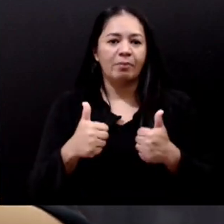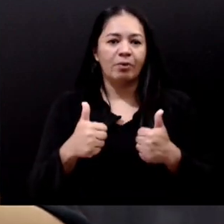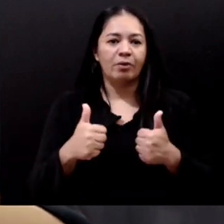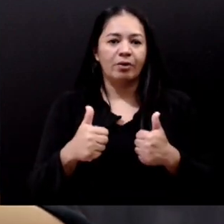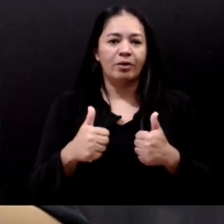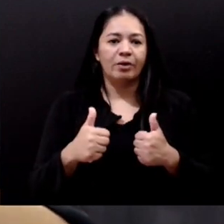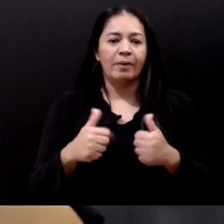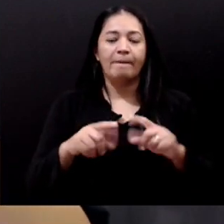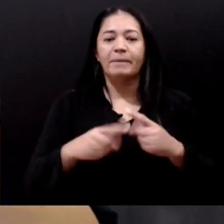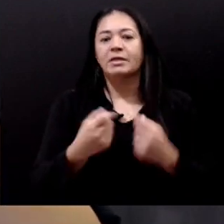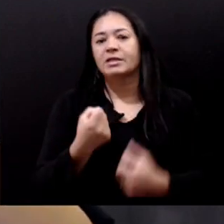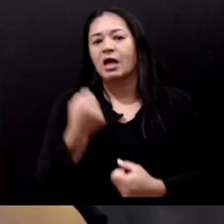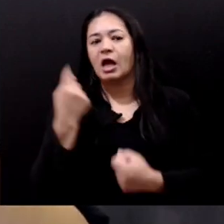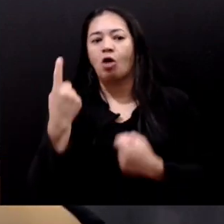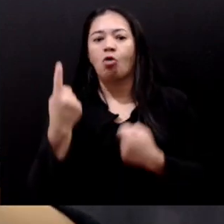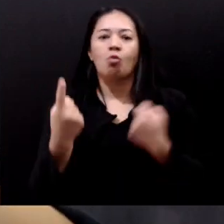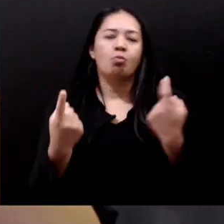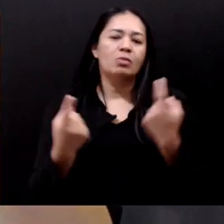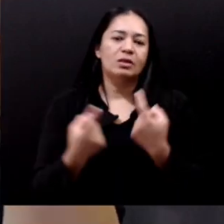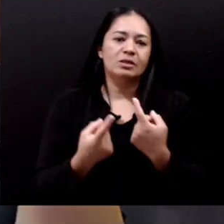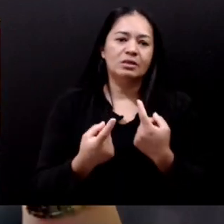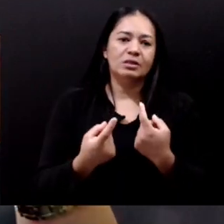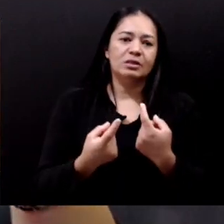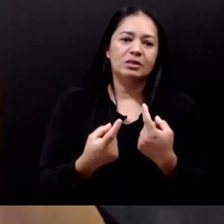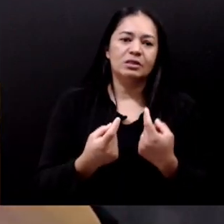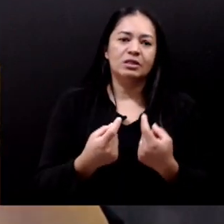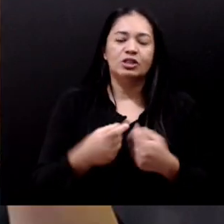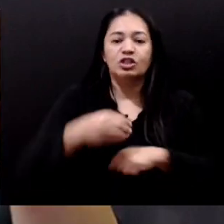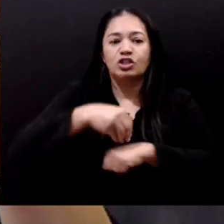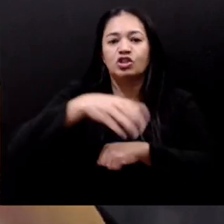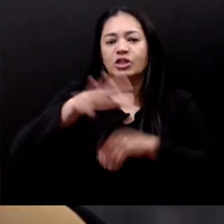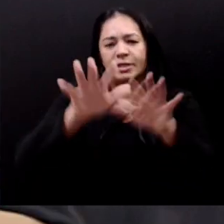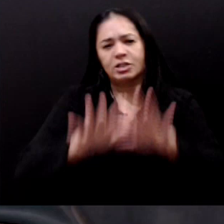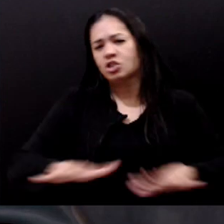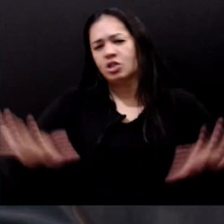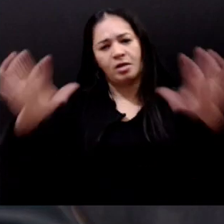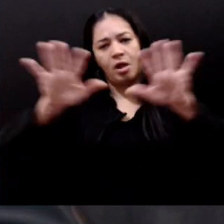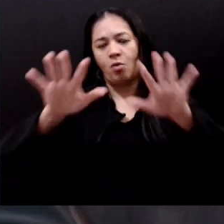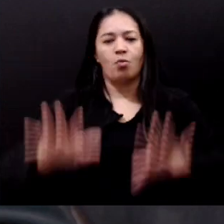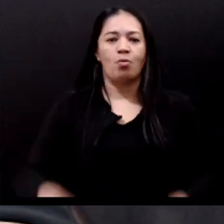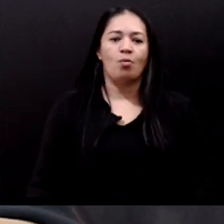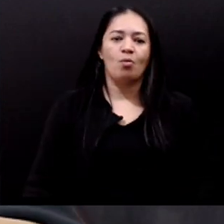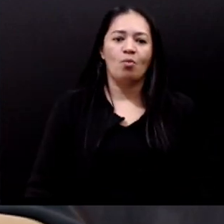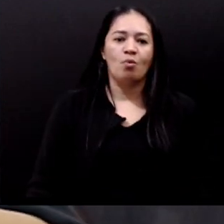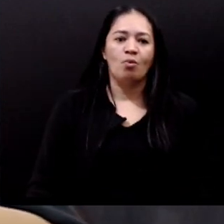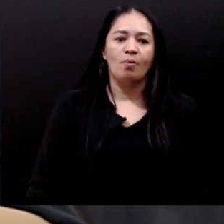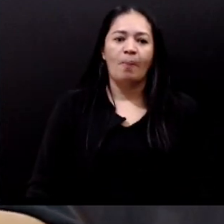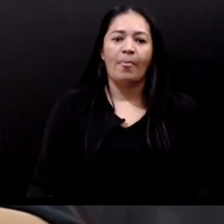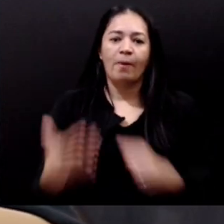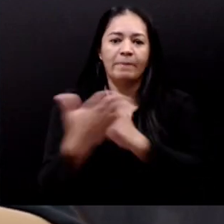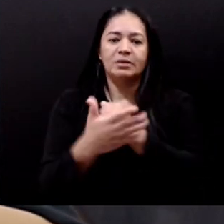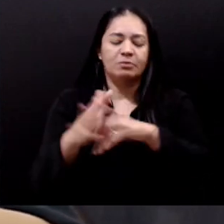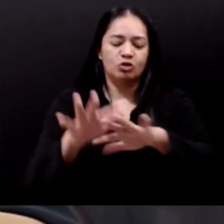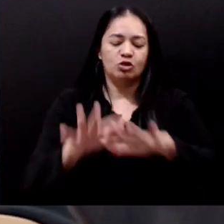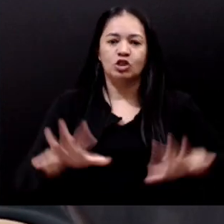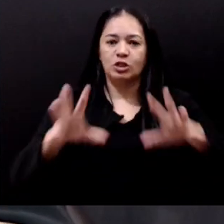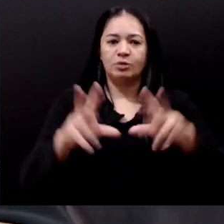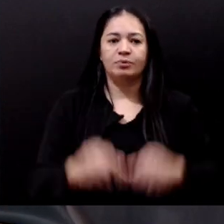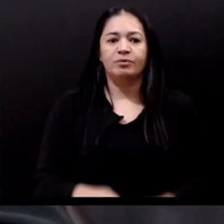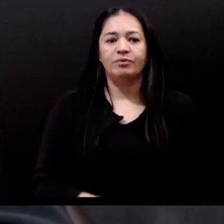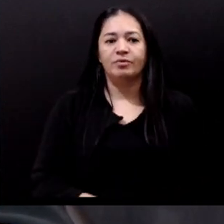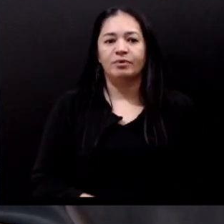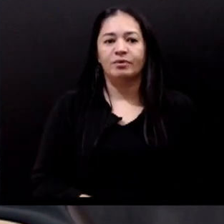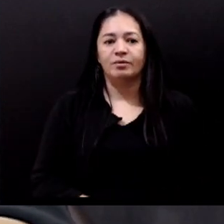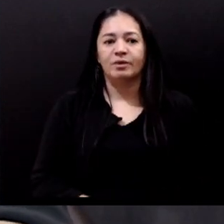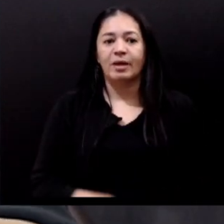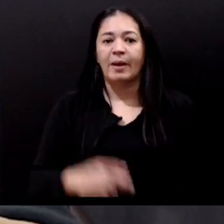algumas eh, dicas gerais, digamos, Uhum. né? Um embasamento geral. Quanto menos industrializado a gente tiver